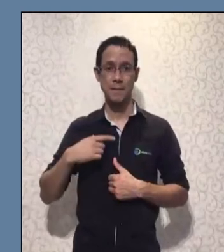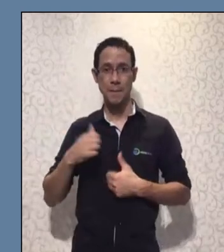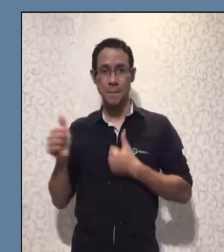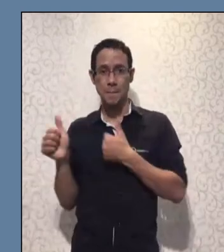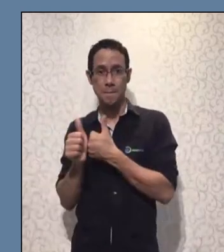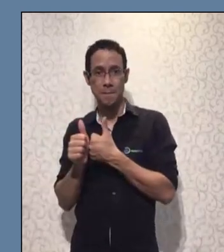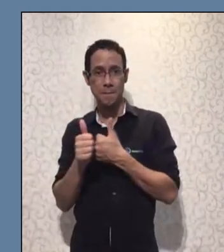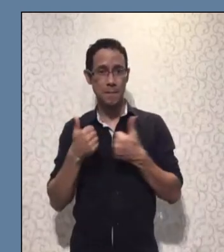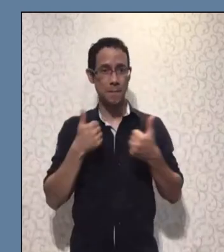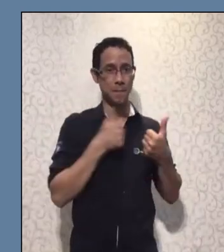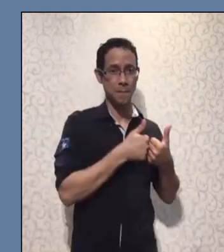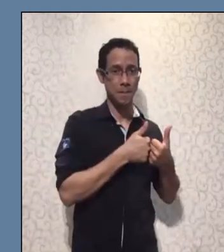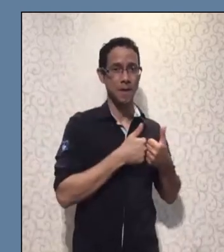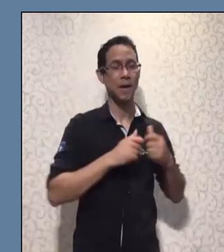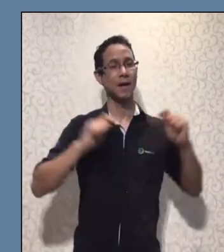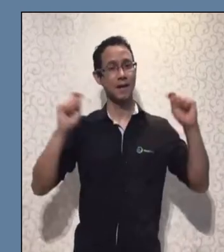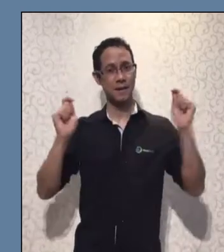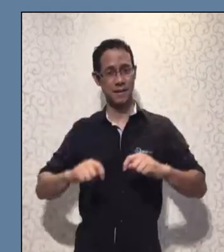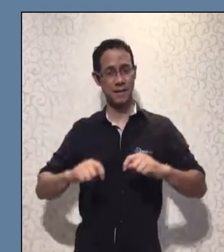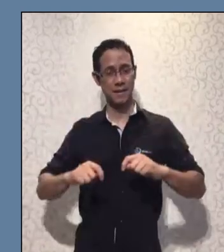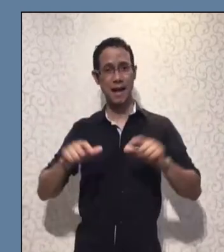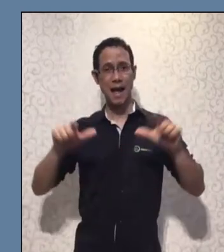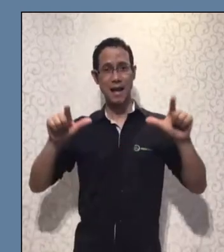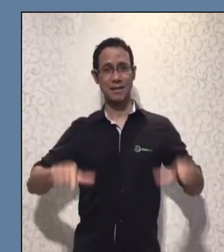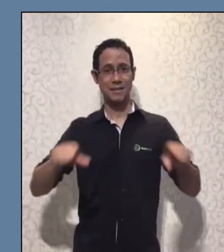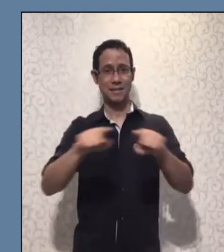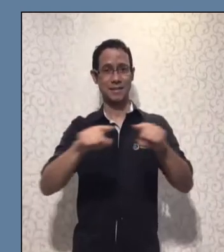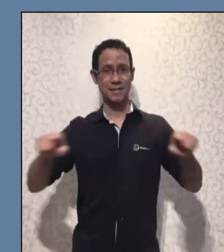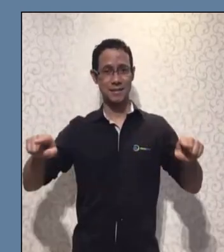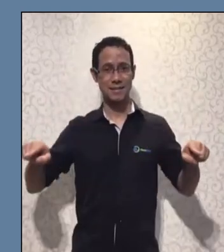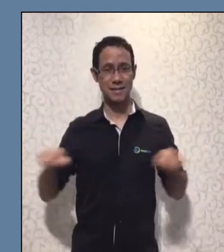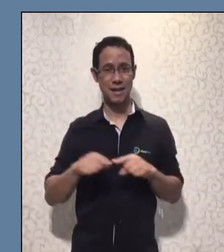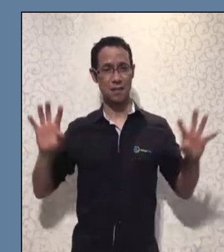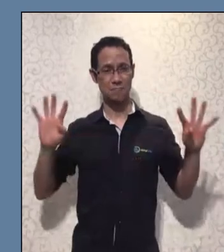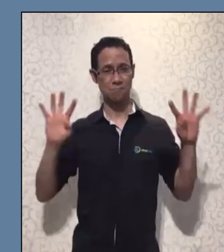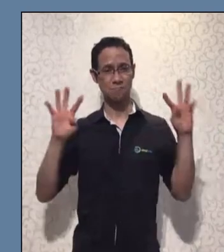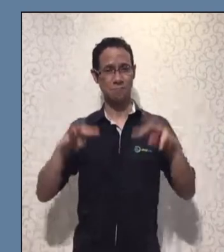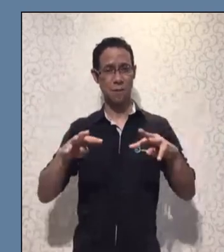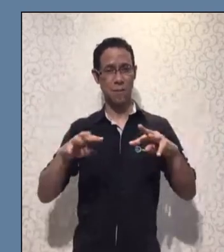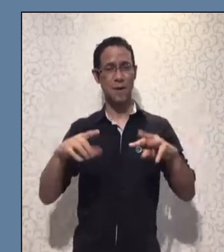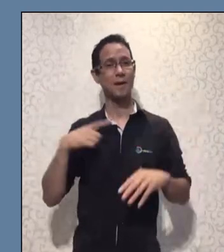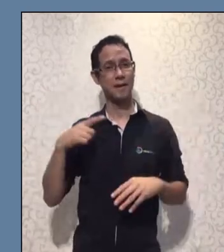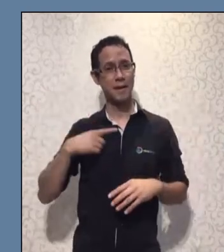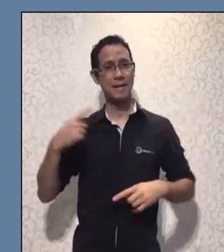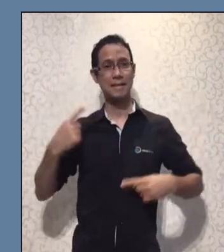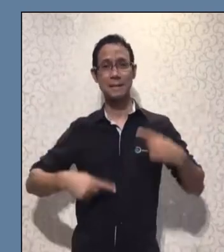você tensiona a sala, e você tensiona o debate,